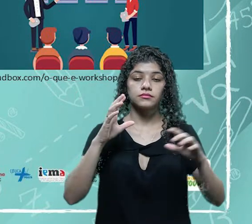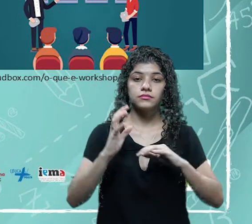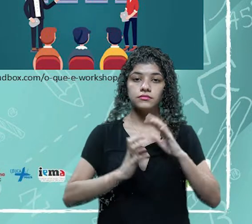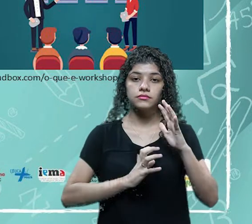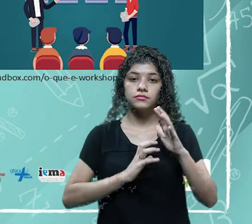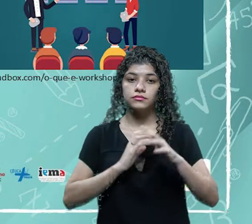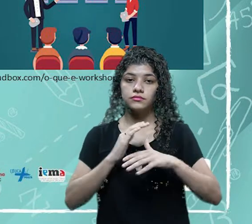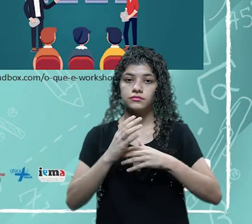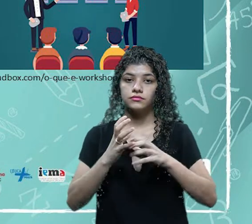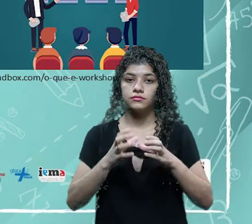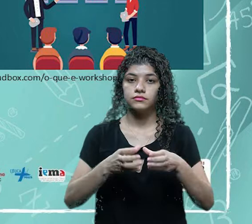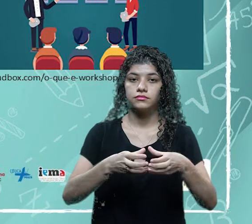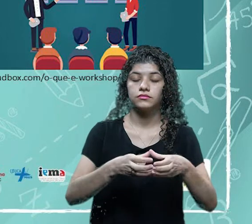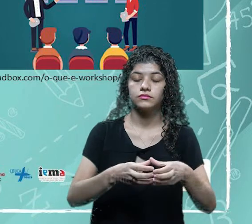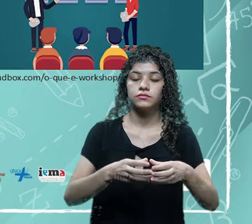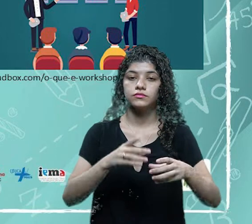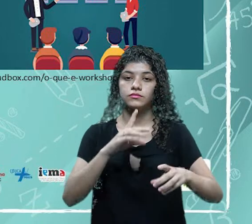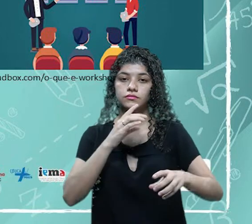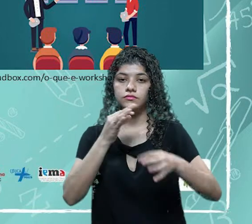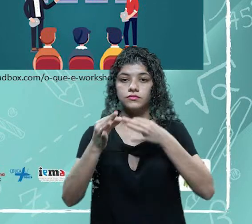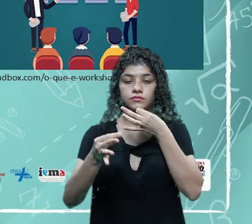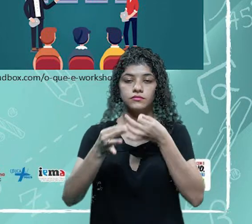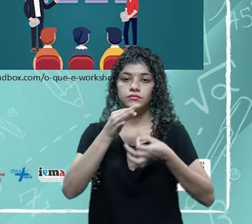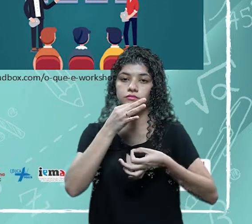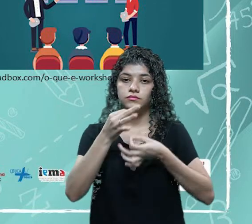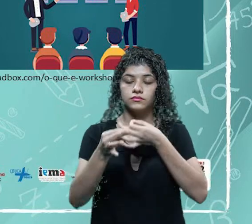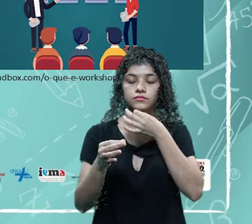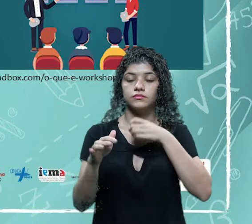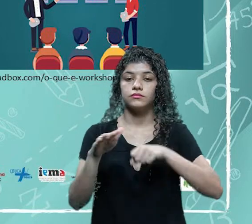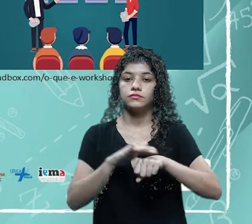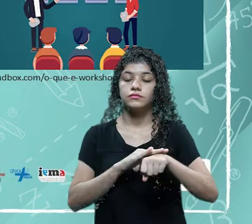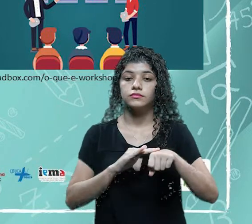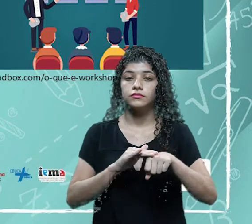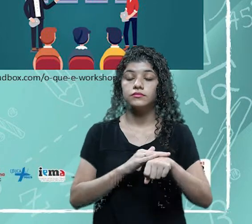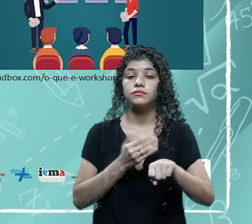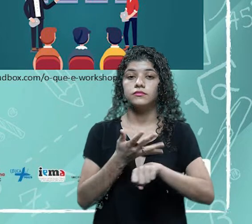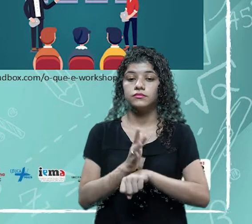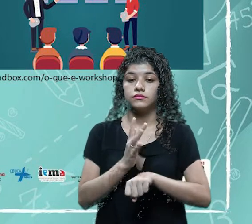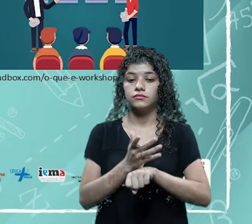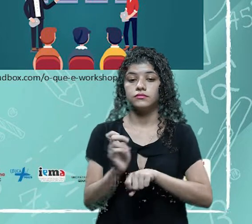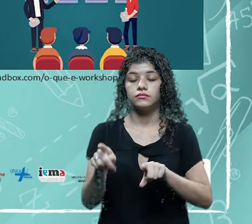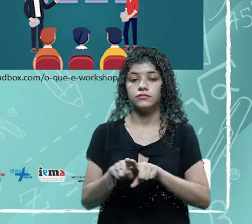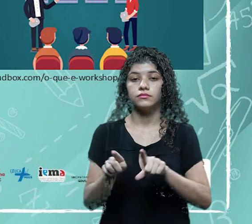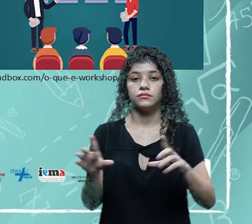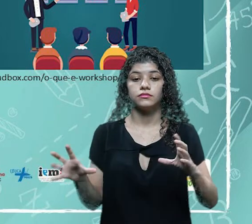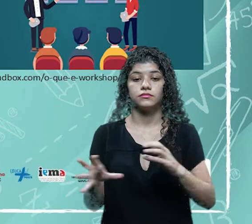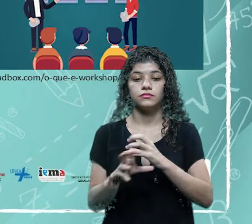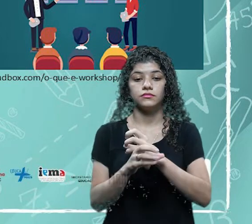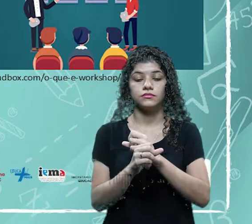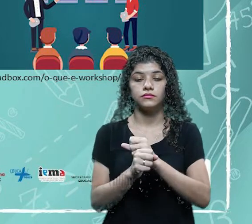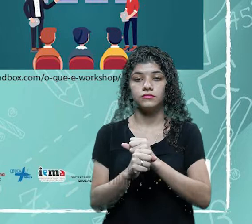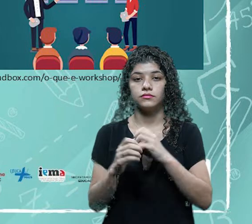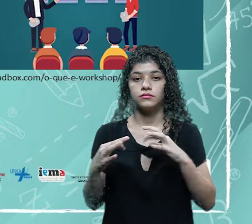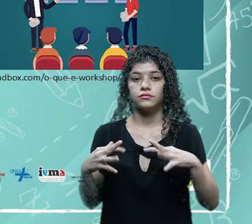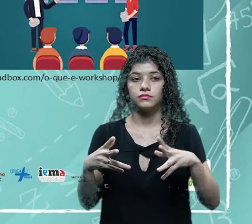debates em grupos exercícios práticos e da conclusão de todos sobre o tema abordado